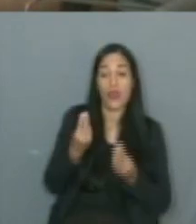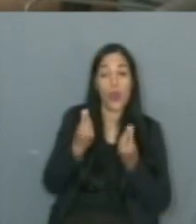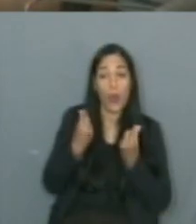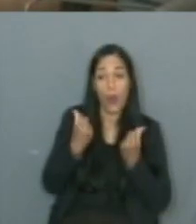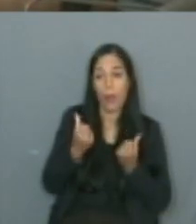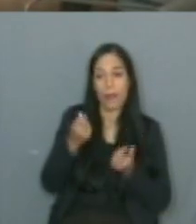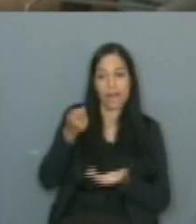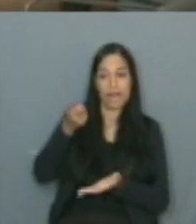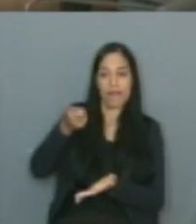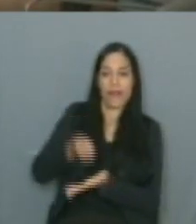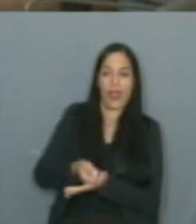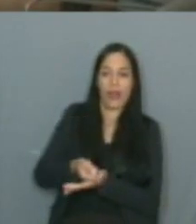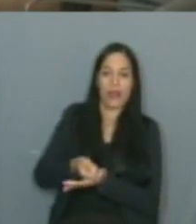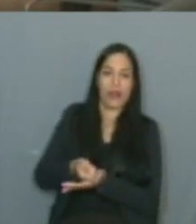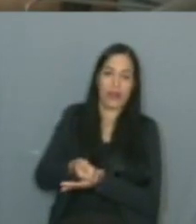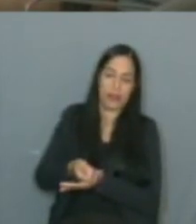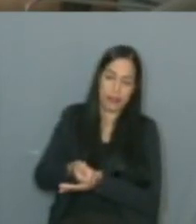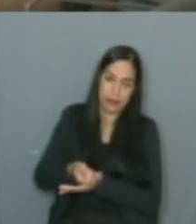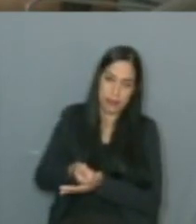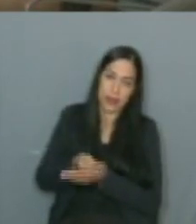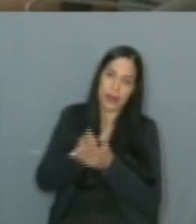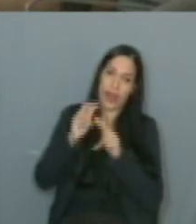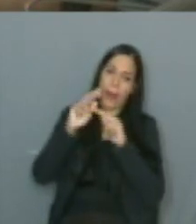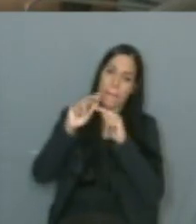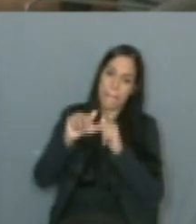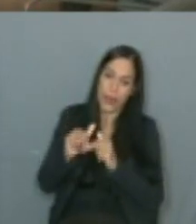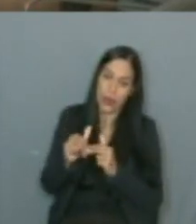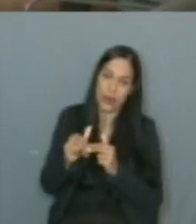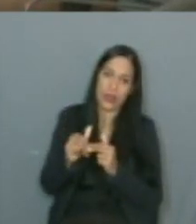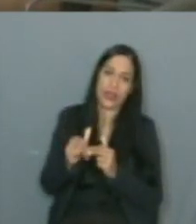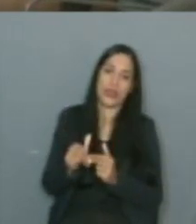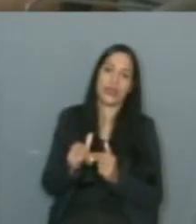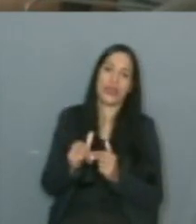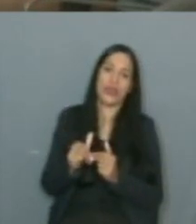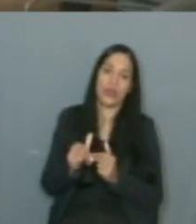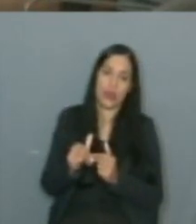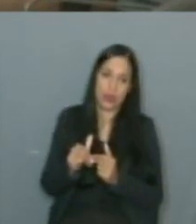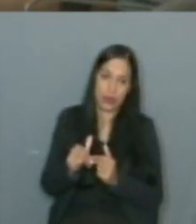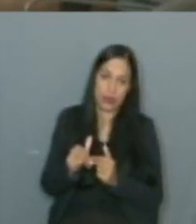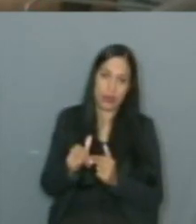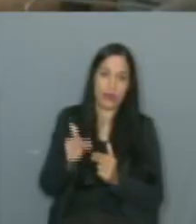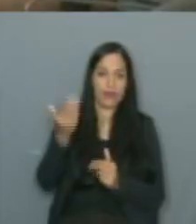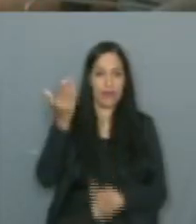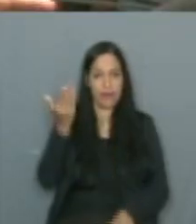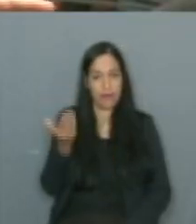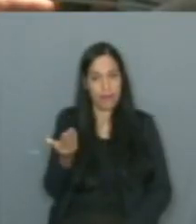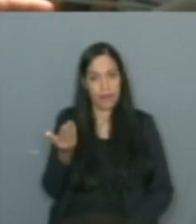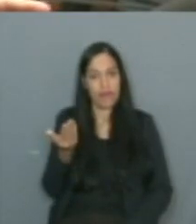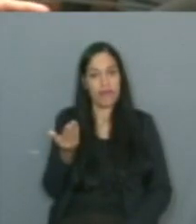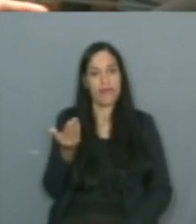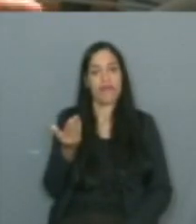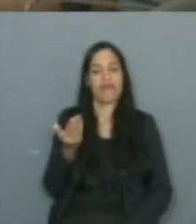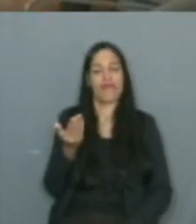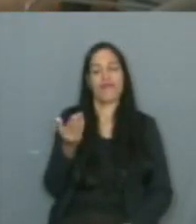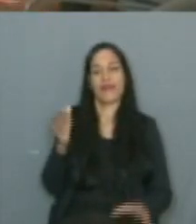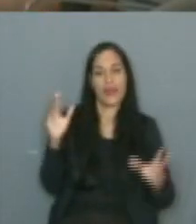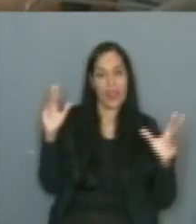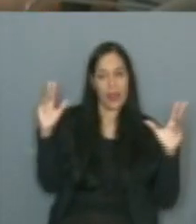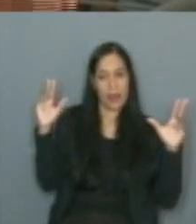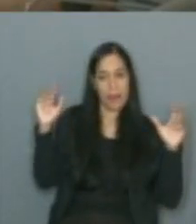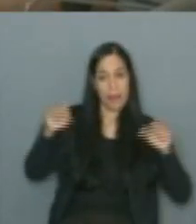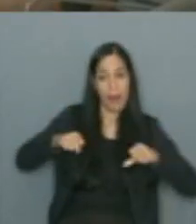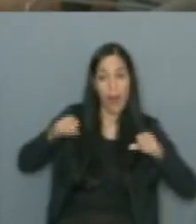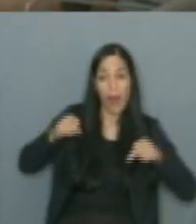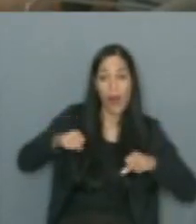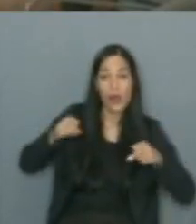CNH. E é por isso que a visão está muito em cima das motos. Está muito em